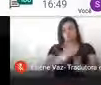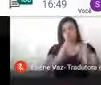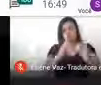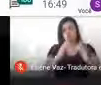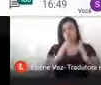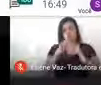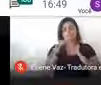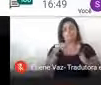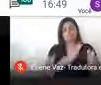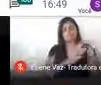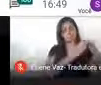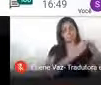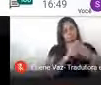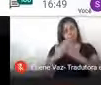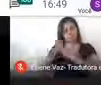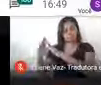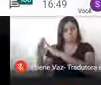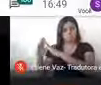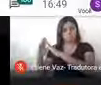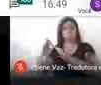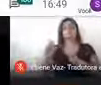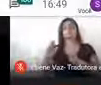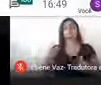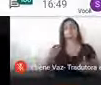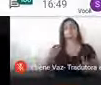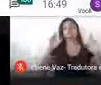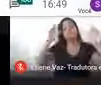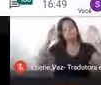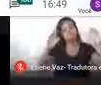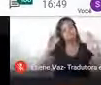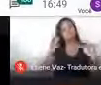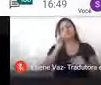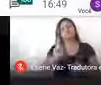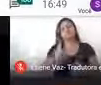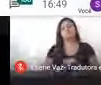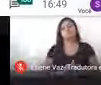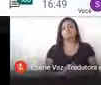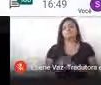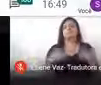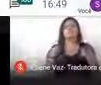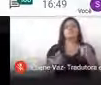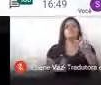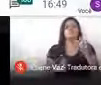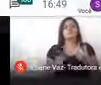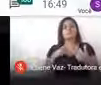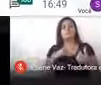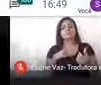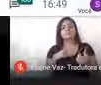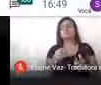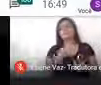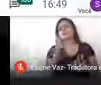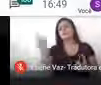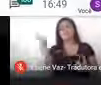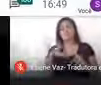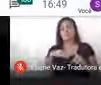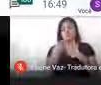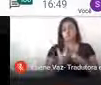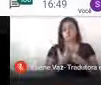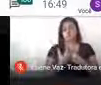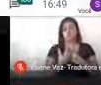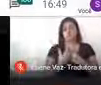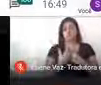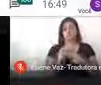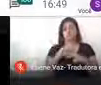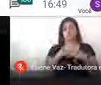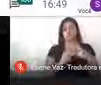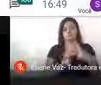a gente vai ampliar, com certeza, o nosso projeto. Então, nós temos aí 2 comunidades nipônicas, né, a